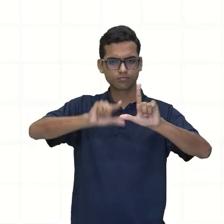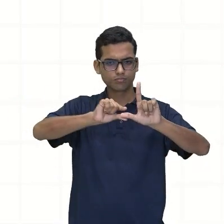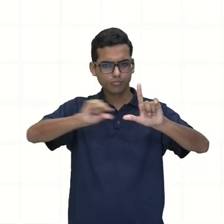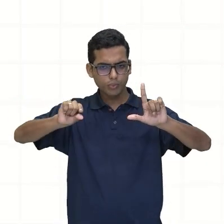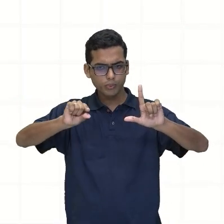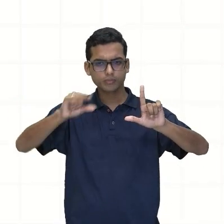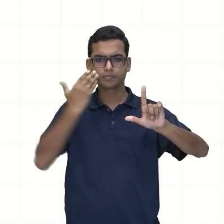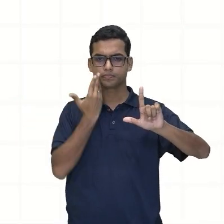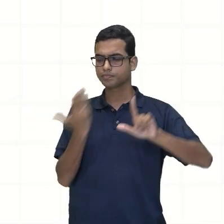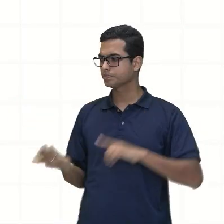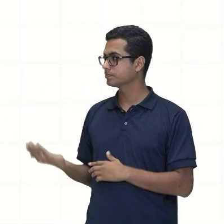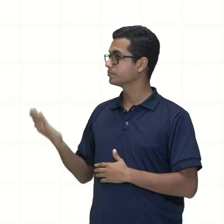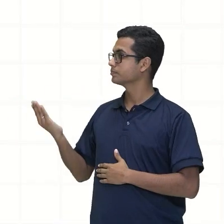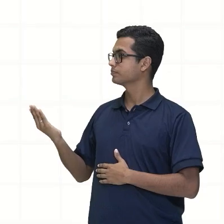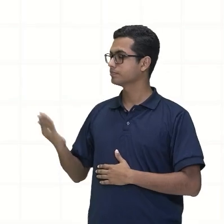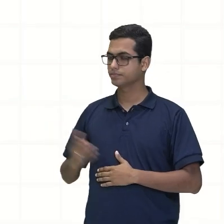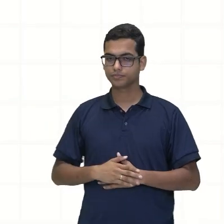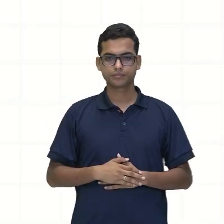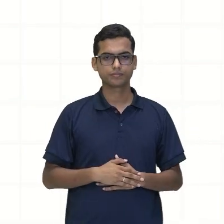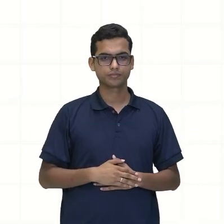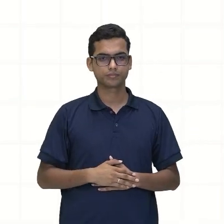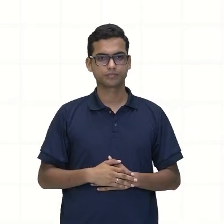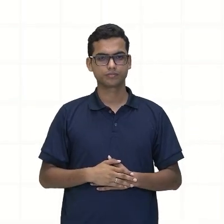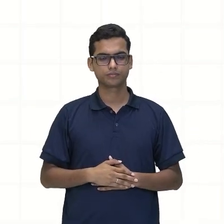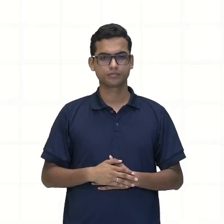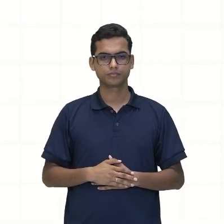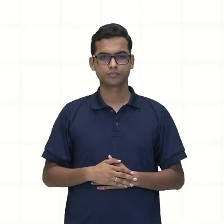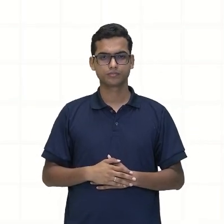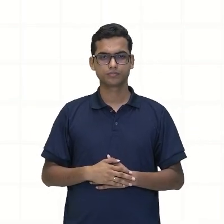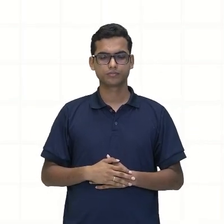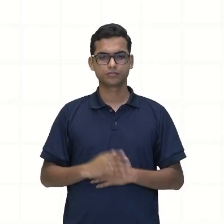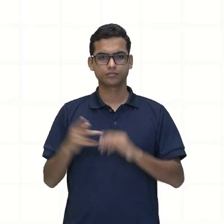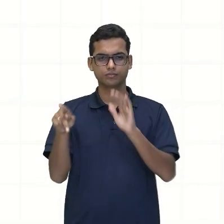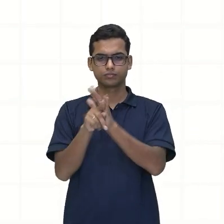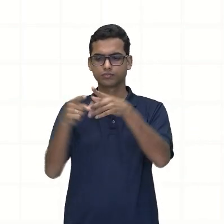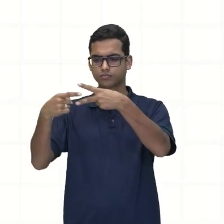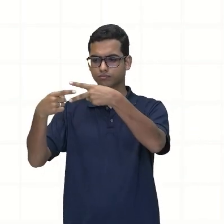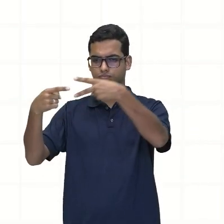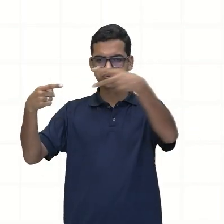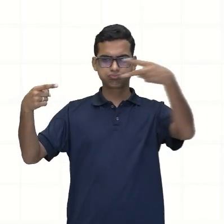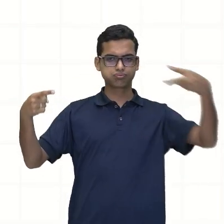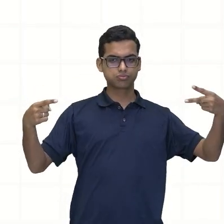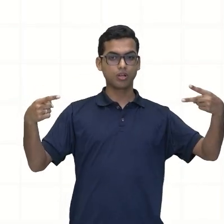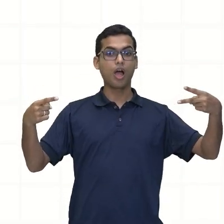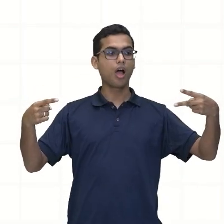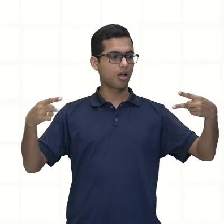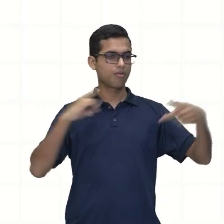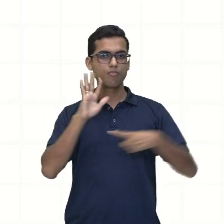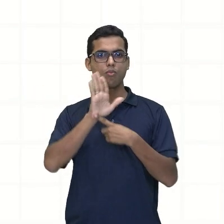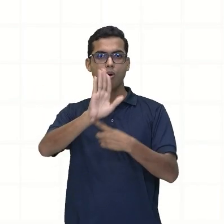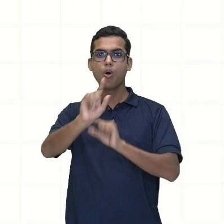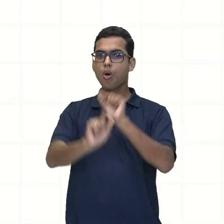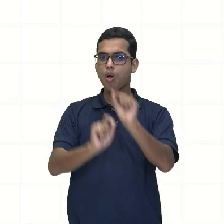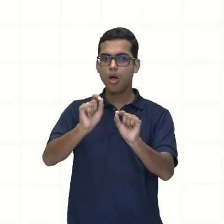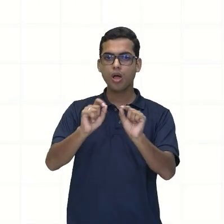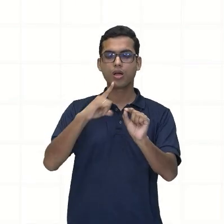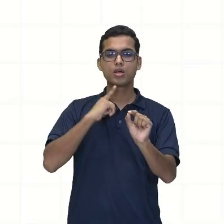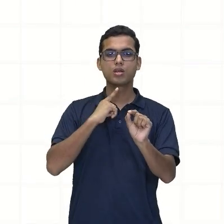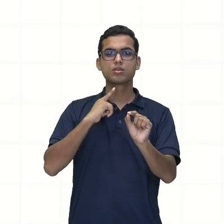quanto mais larga essa setinha estiver, indica que esse fluxo migratório ele é maior, tá bom, gente? Então, apenas para